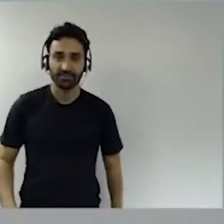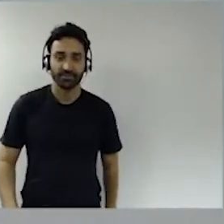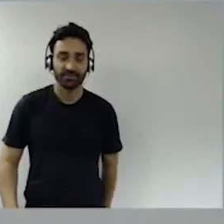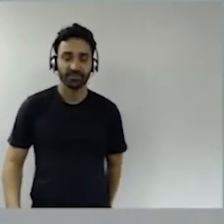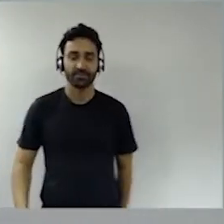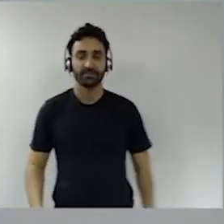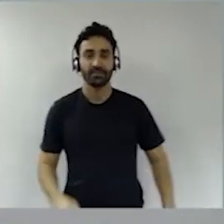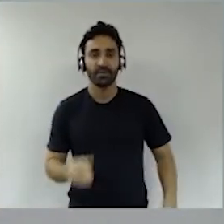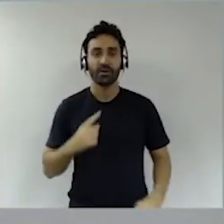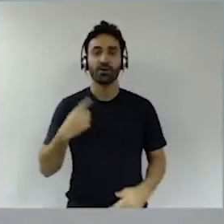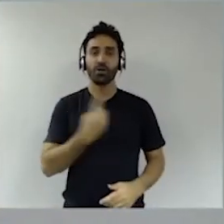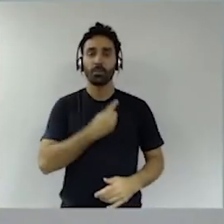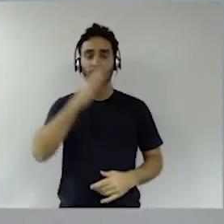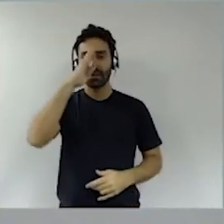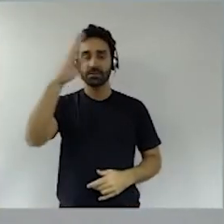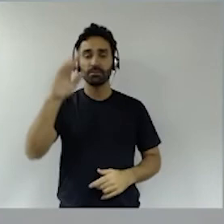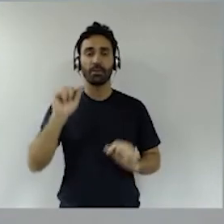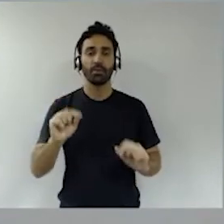acho que